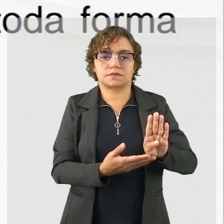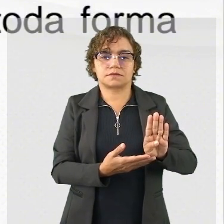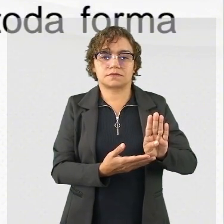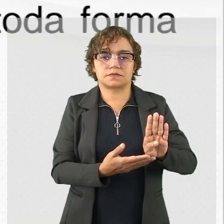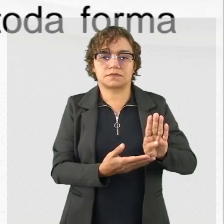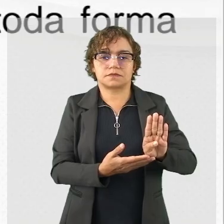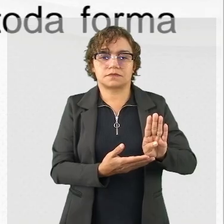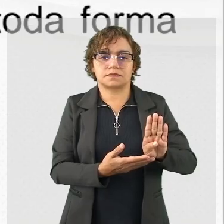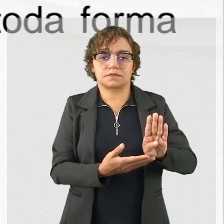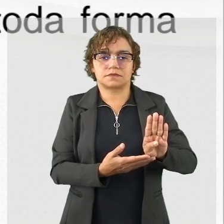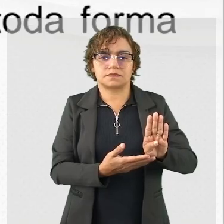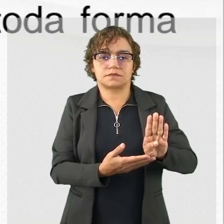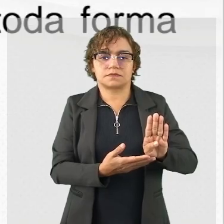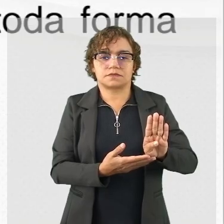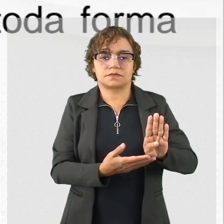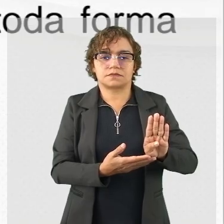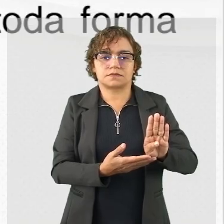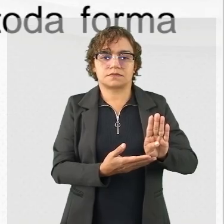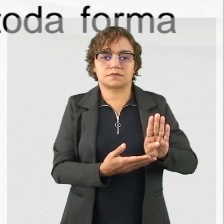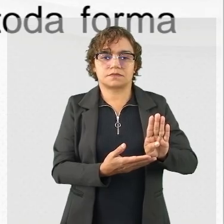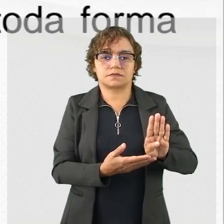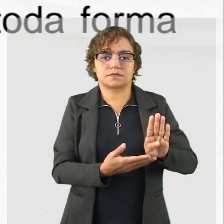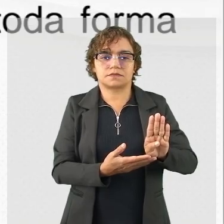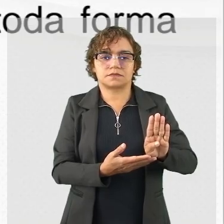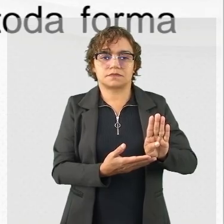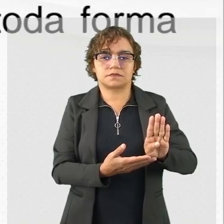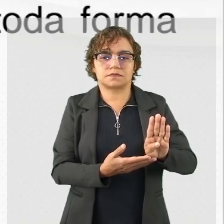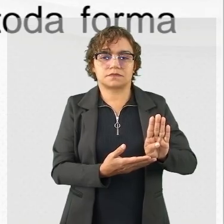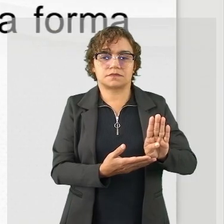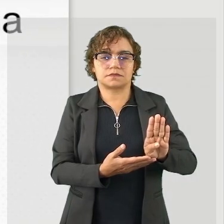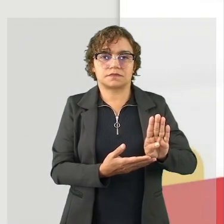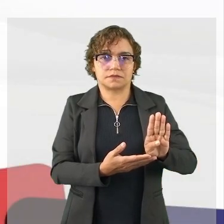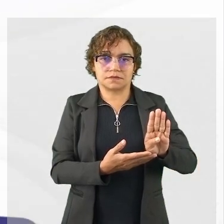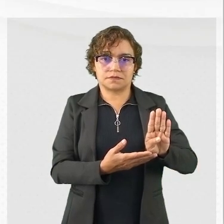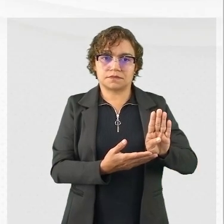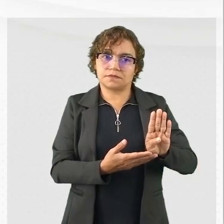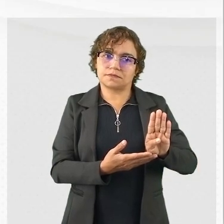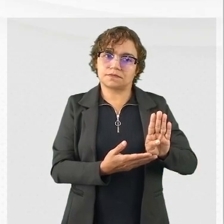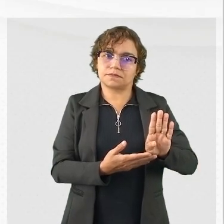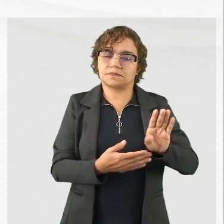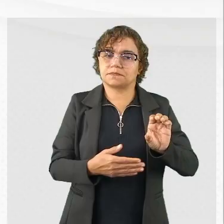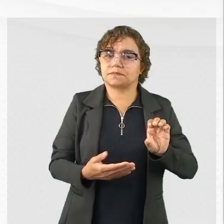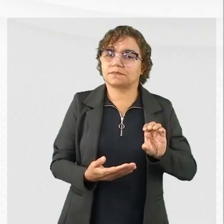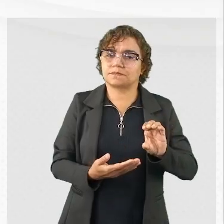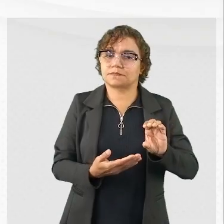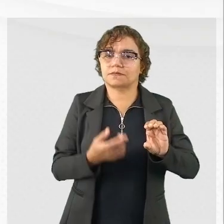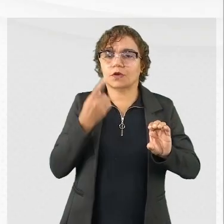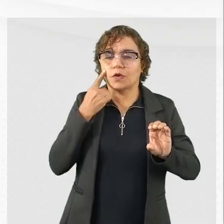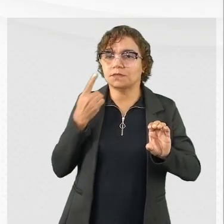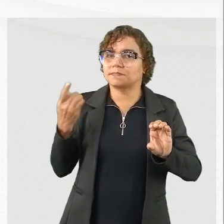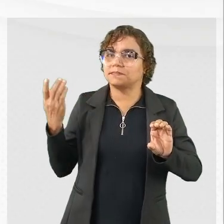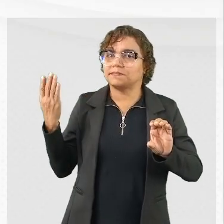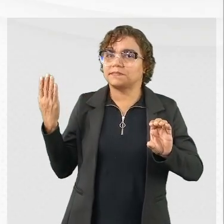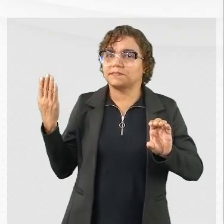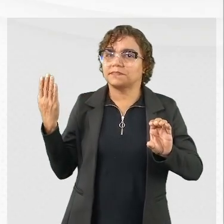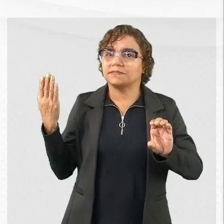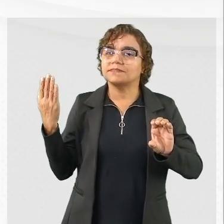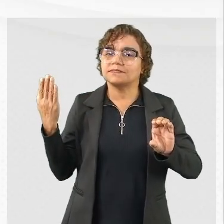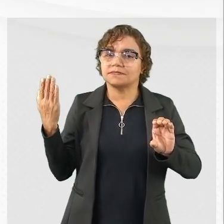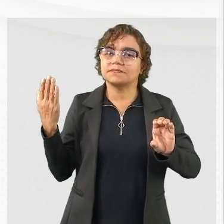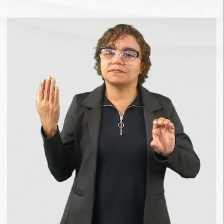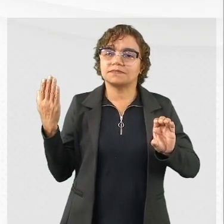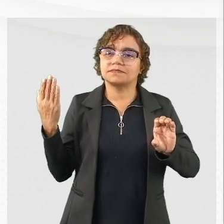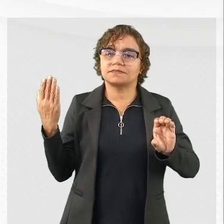consequente eliminação de toda forma de artesanato e de comércio local. A letra C, um modelo de organização da